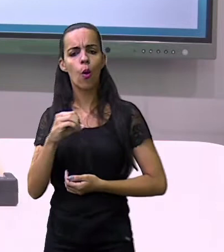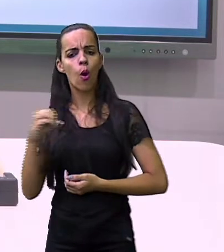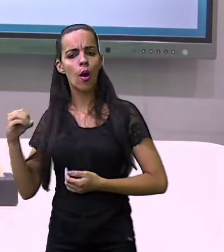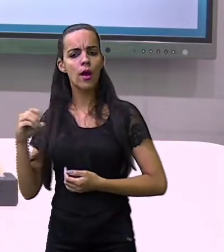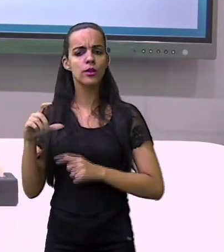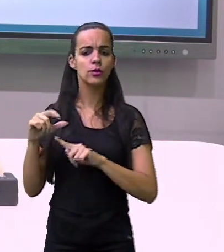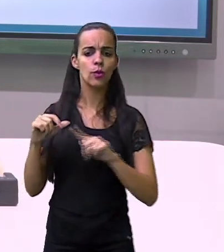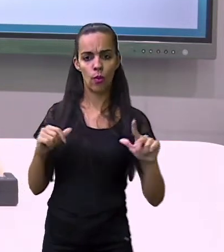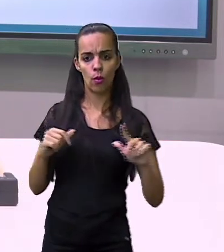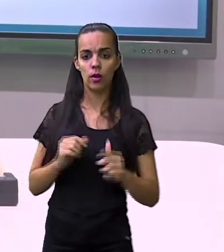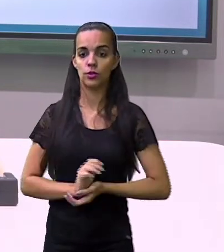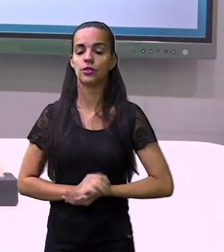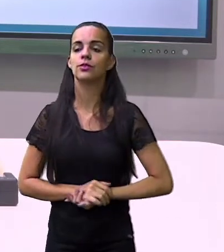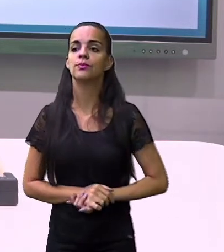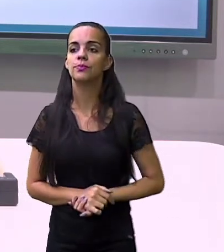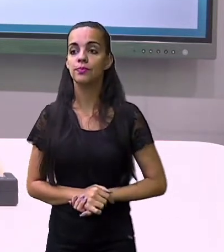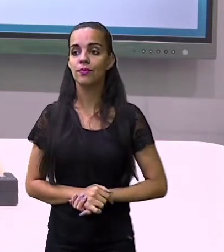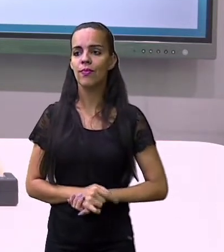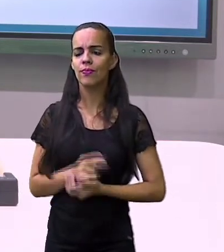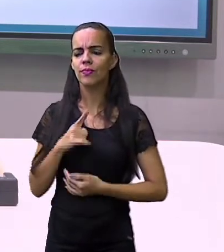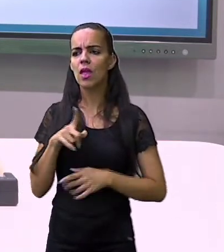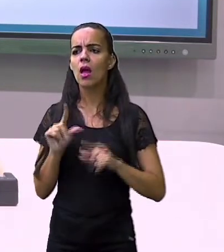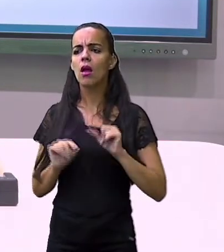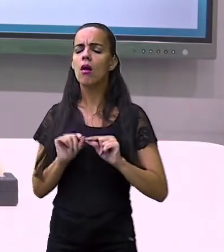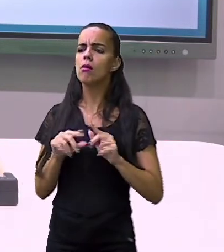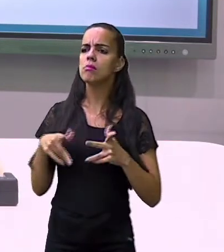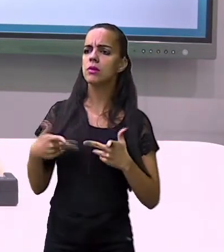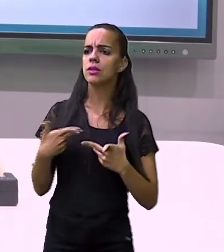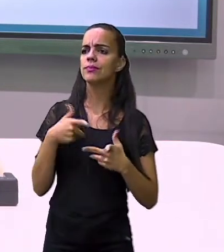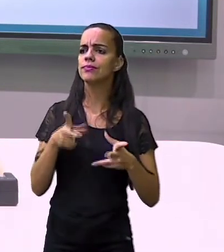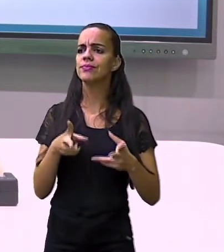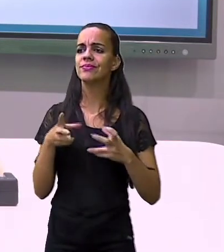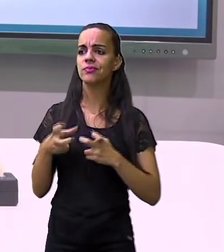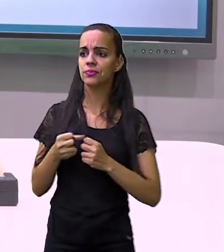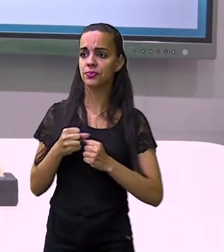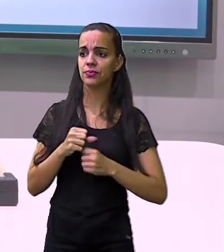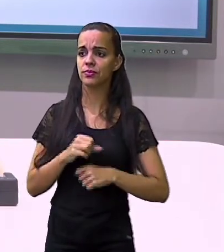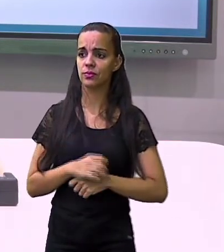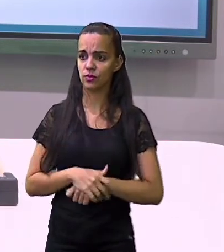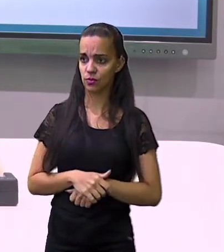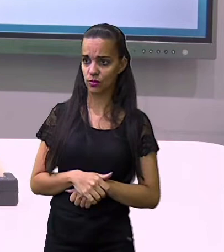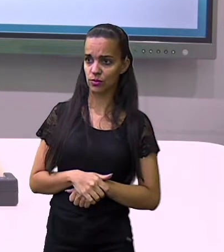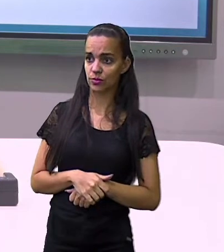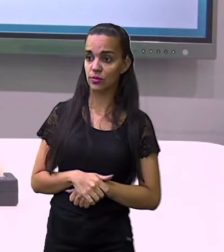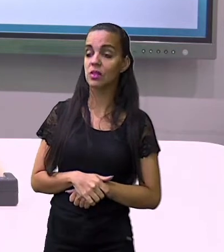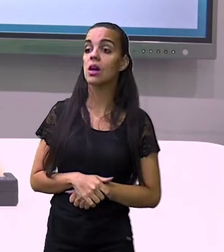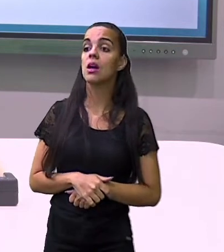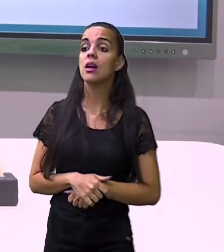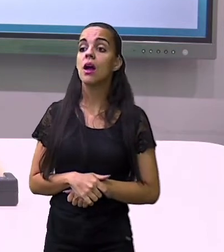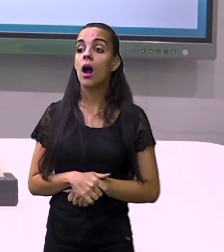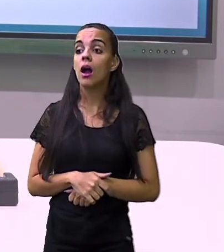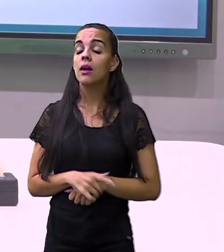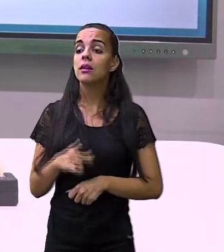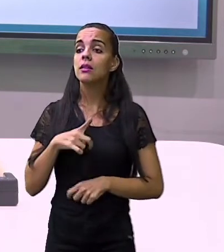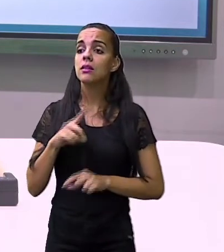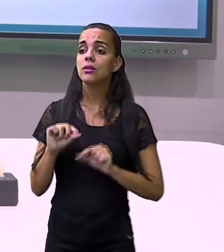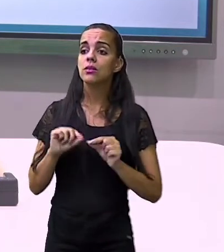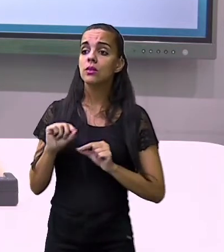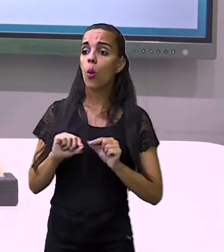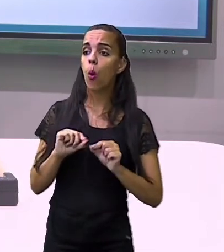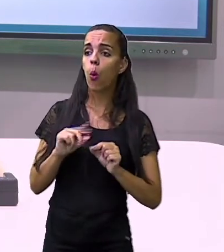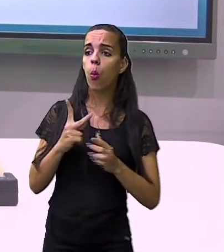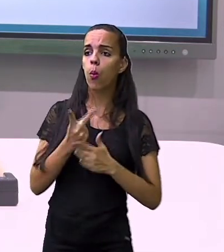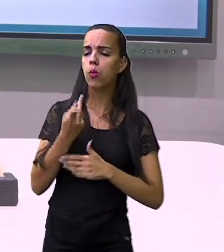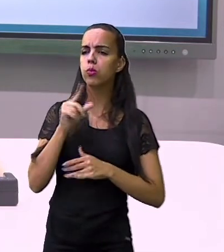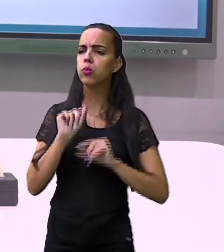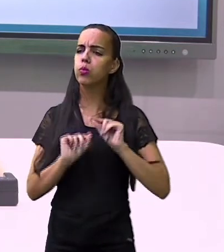dessa criança. Pela manhã, o Sol, ele nasce do lado de cá, não é isso? E aí, então,